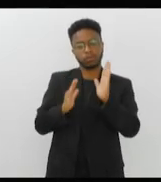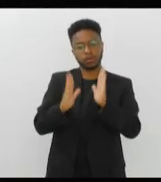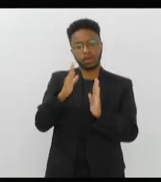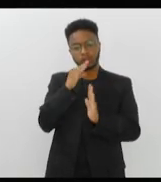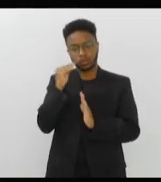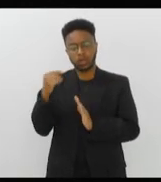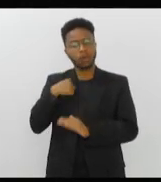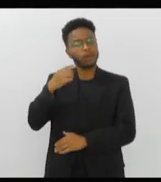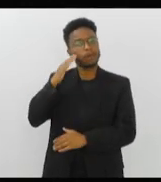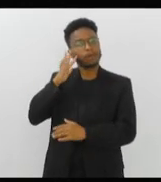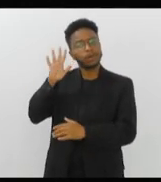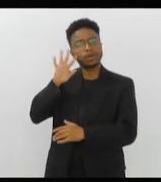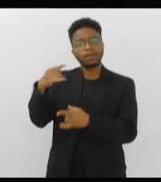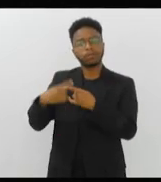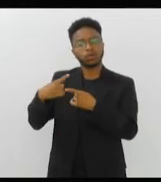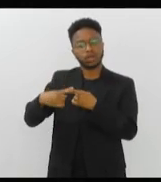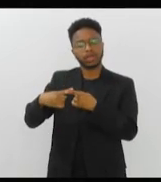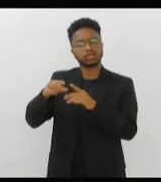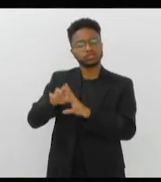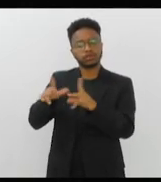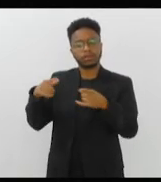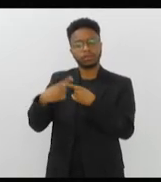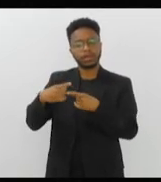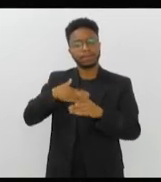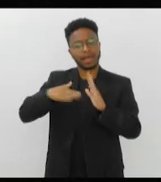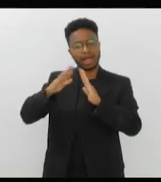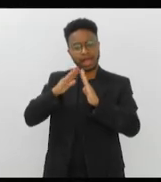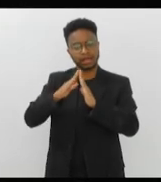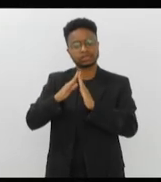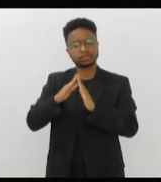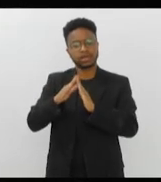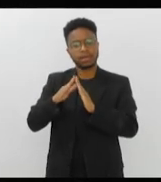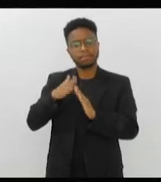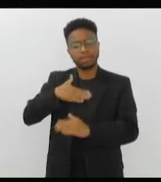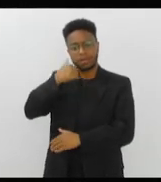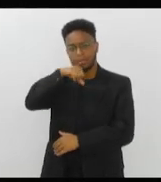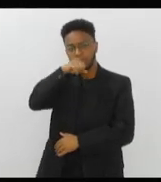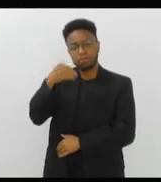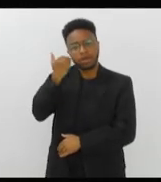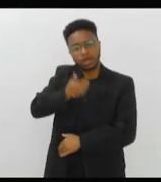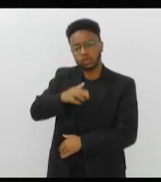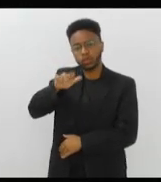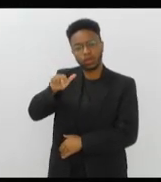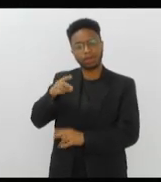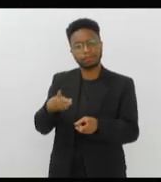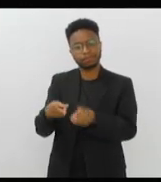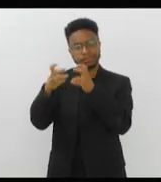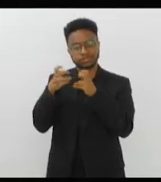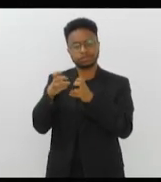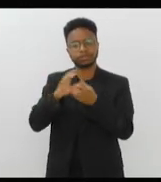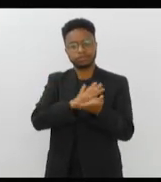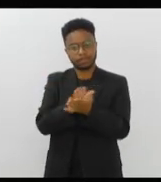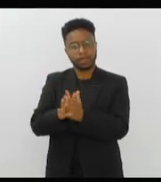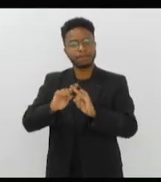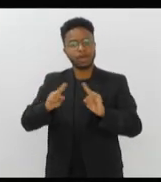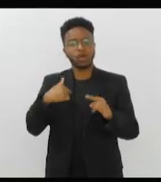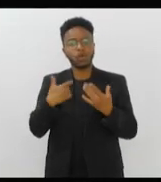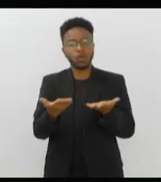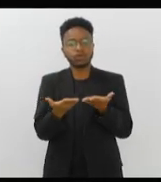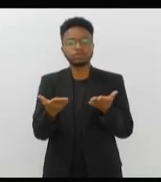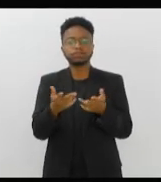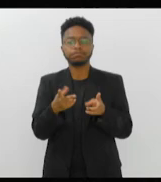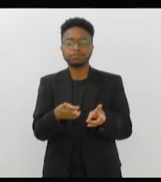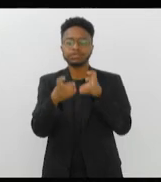que, em casa, criado por uma mulher branca, o preconceito nunca tinha dado as caras. Hoje vejo quanto a minha saudosa mãe me blindou para que eu não fosse tão